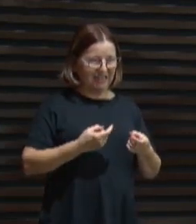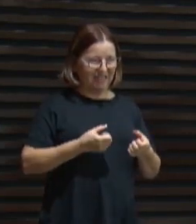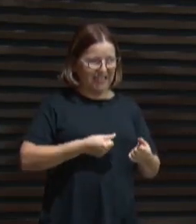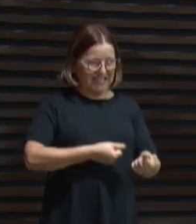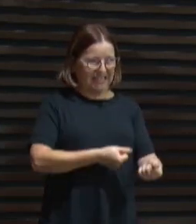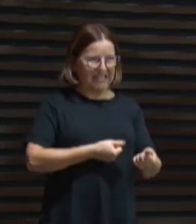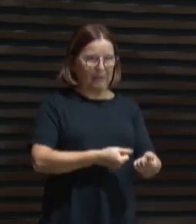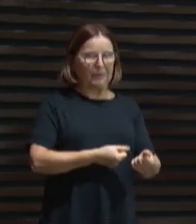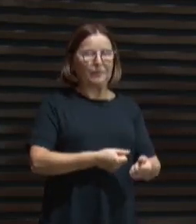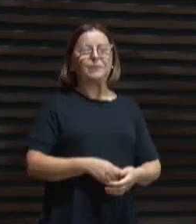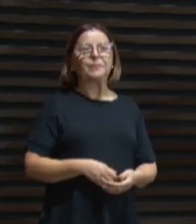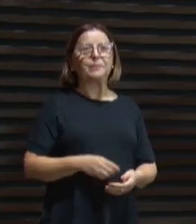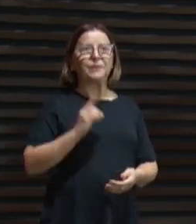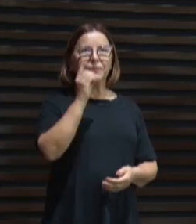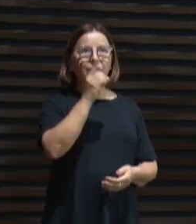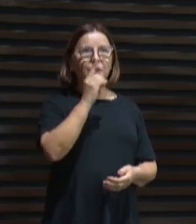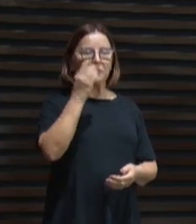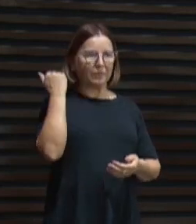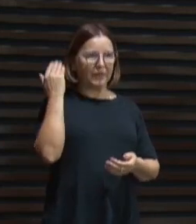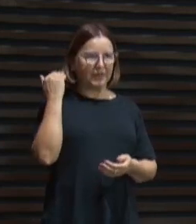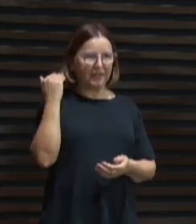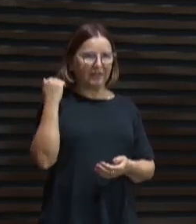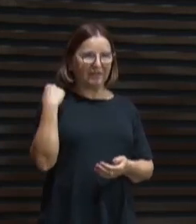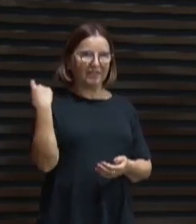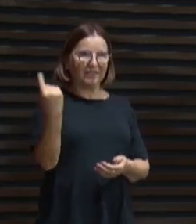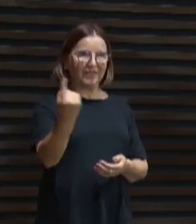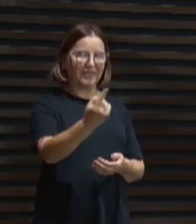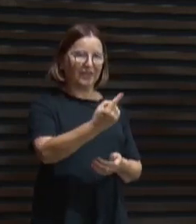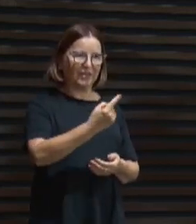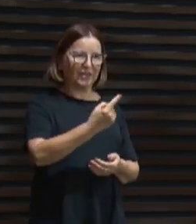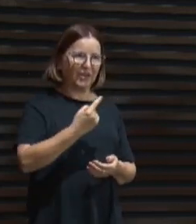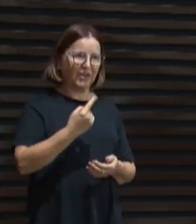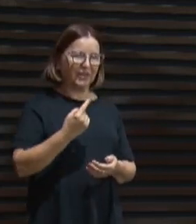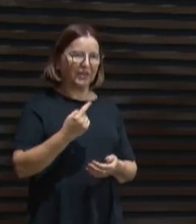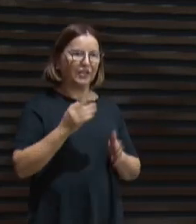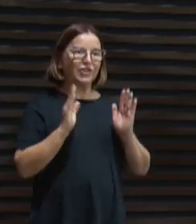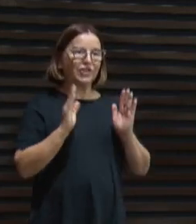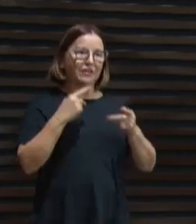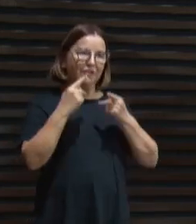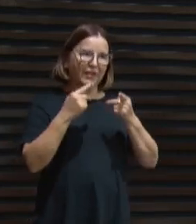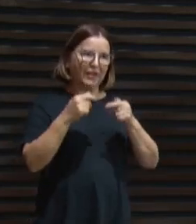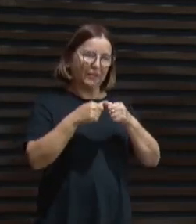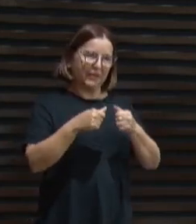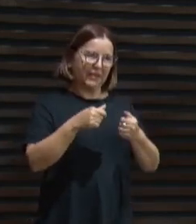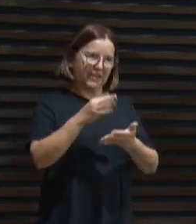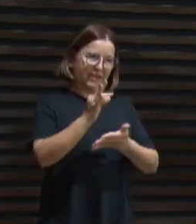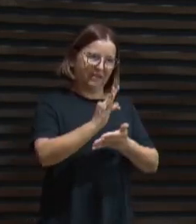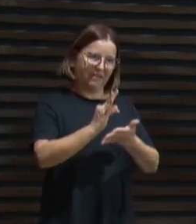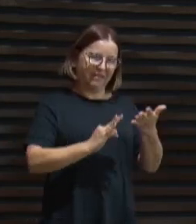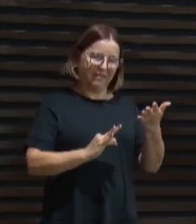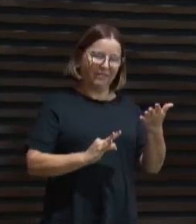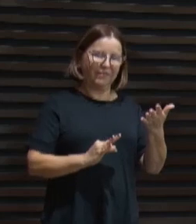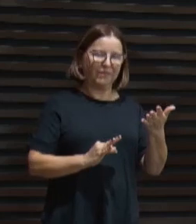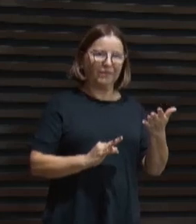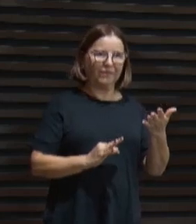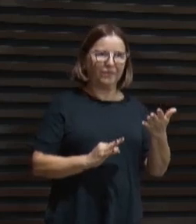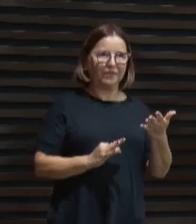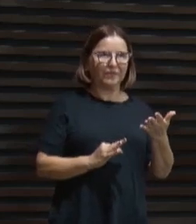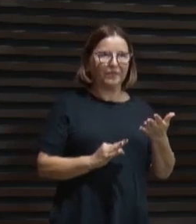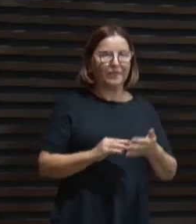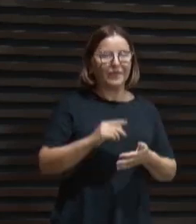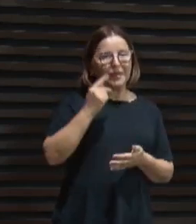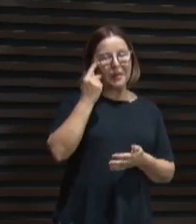Domingo passado, nós mexemos nisso aqui para ver quem é